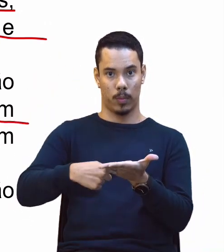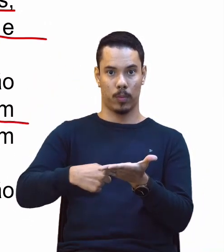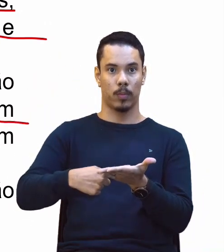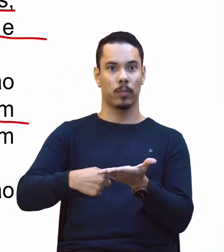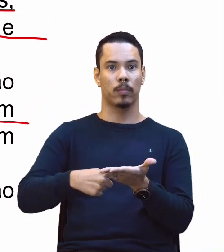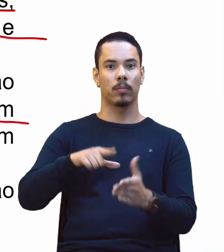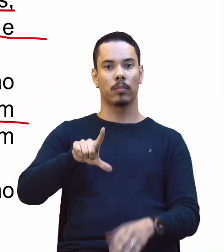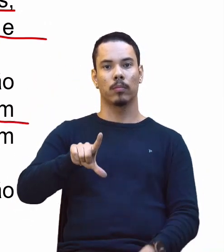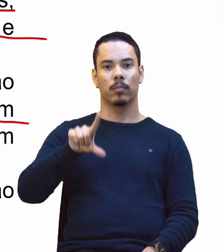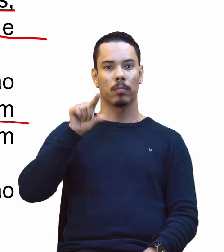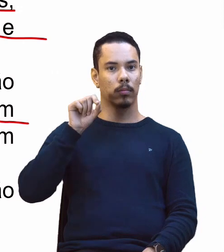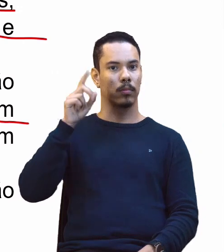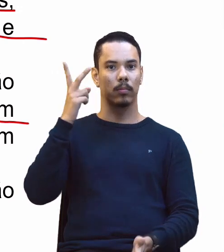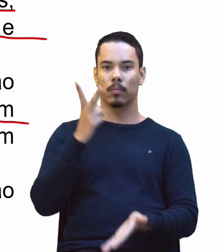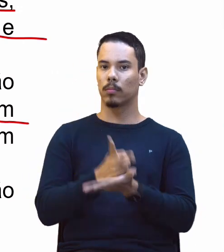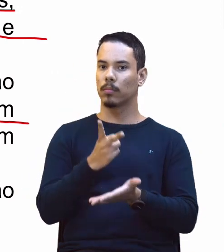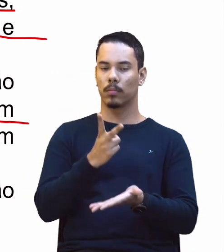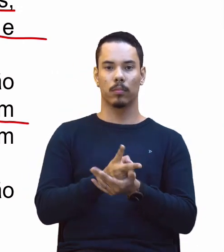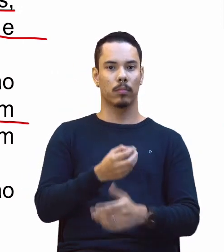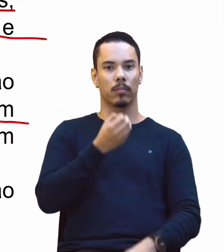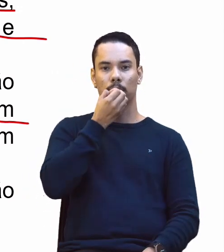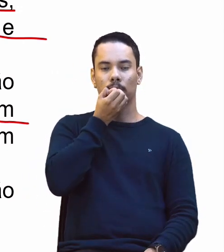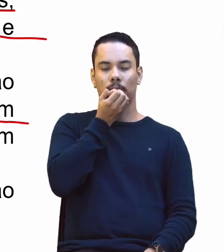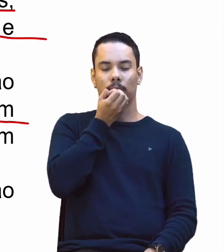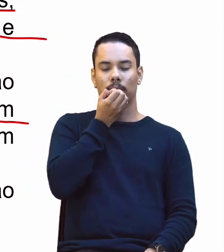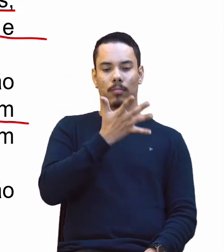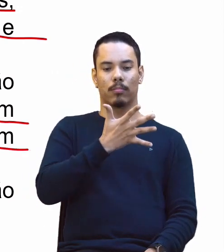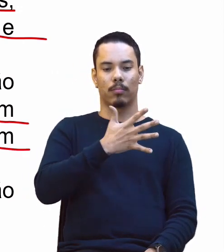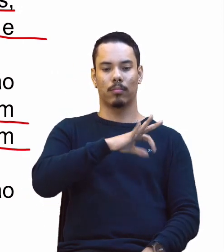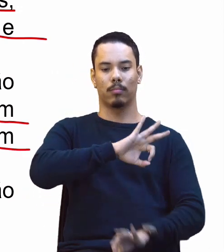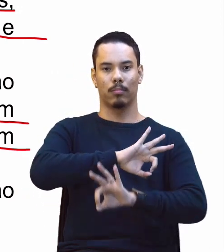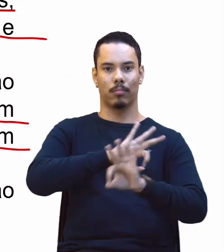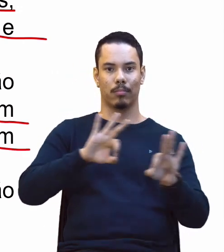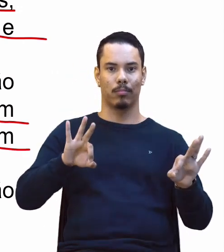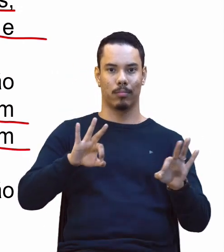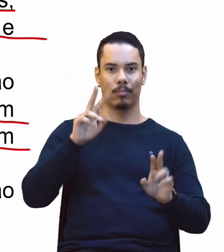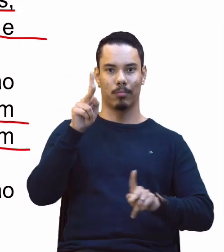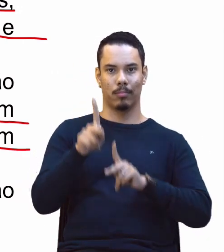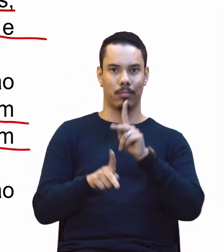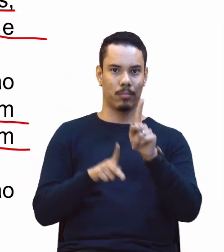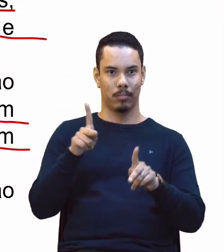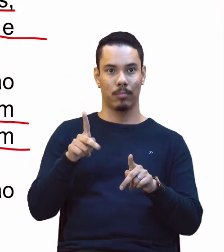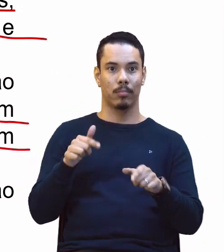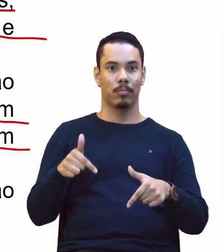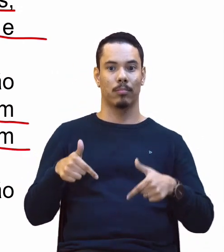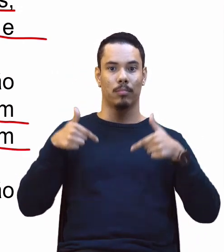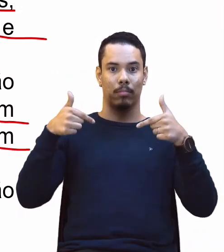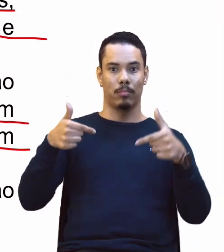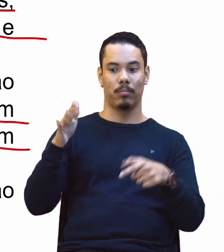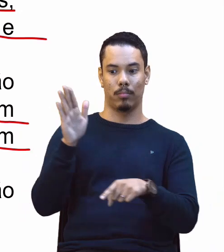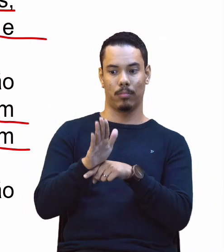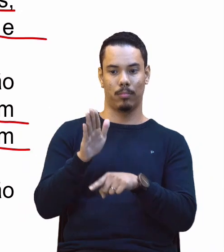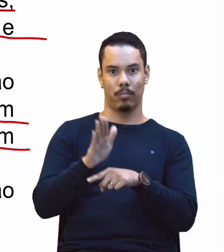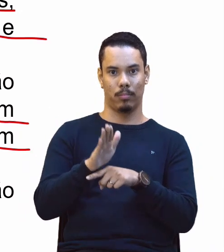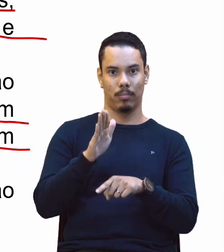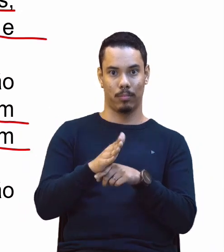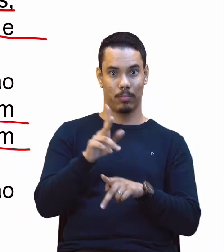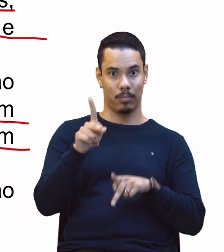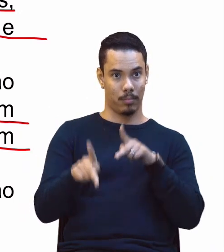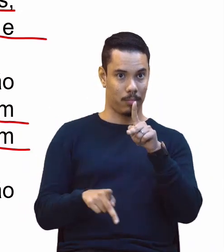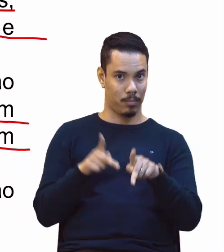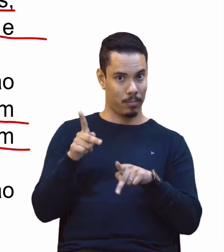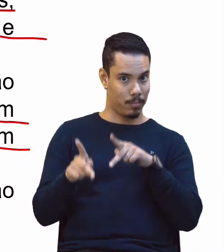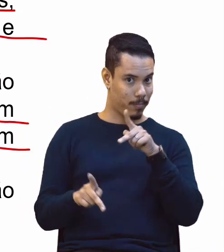escolher sempre o bem-estar do povo, agindo em favor do povo. Seria isso,